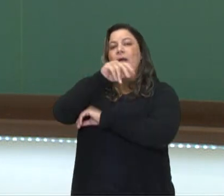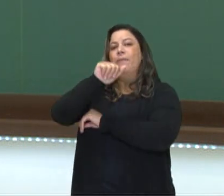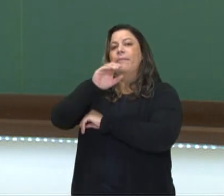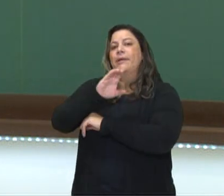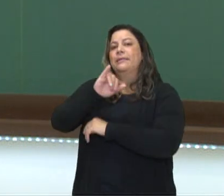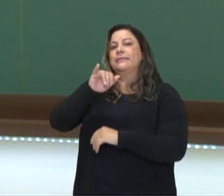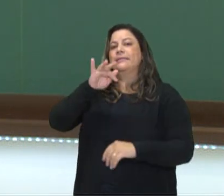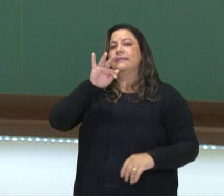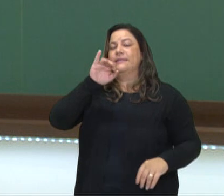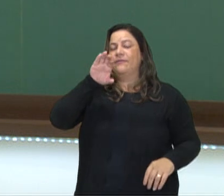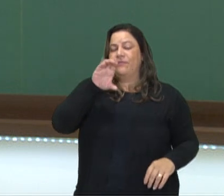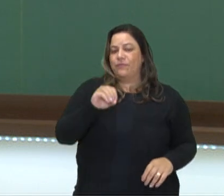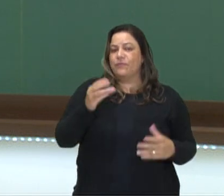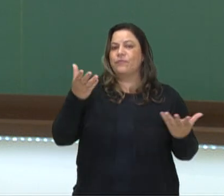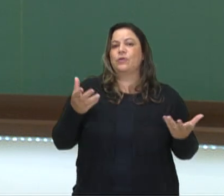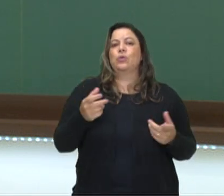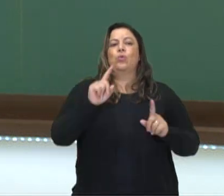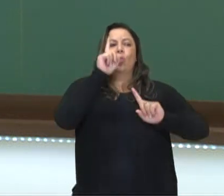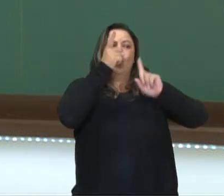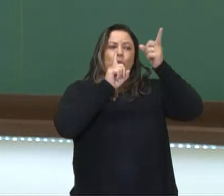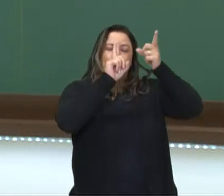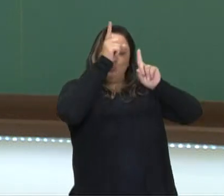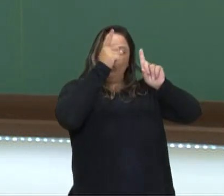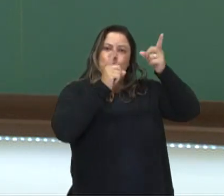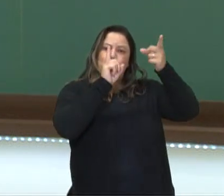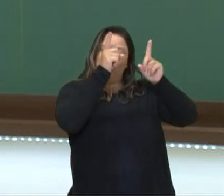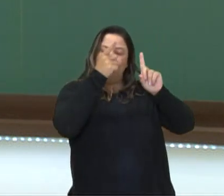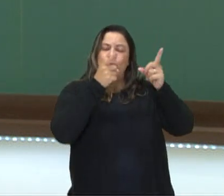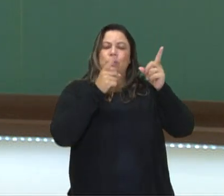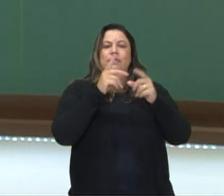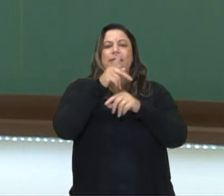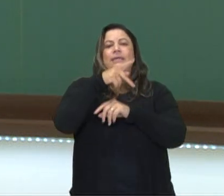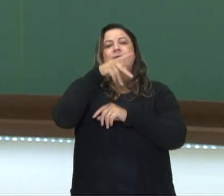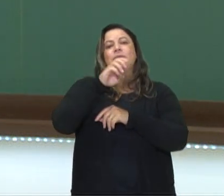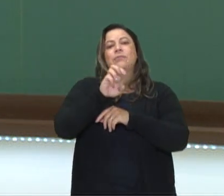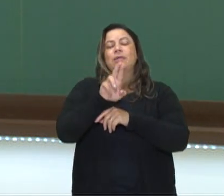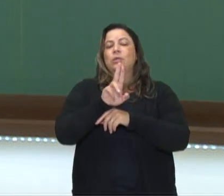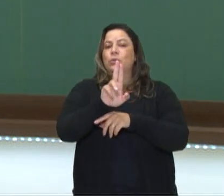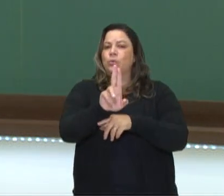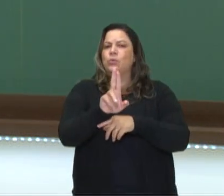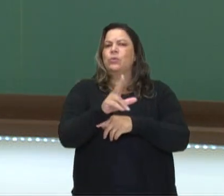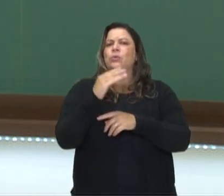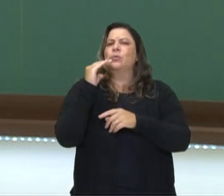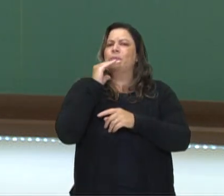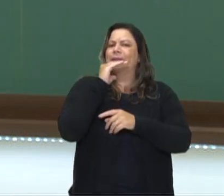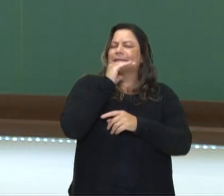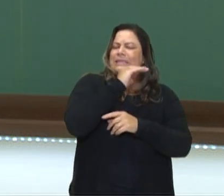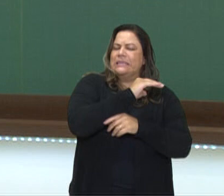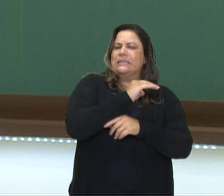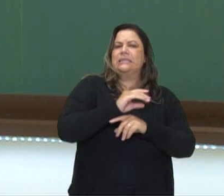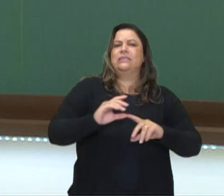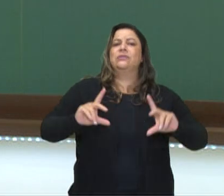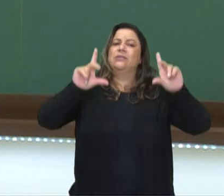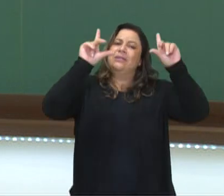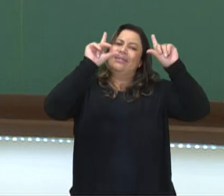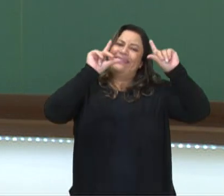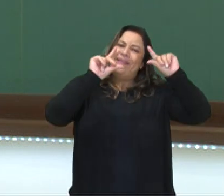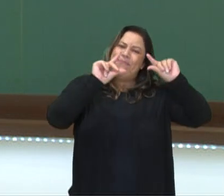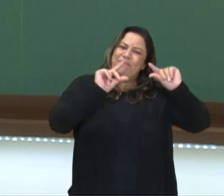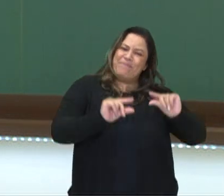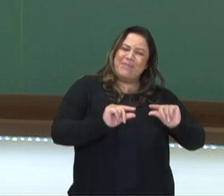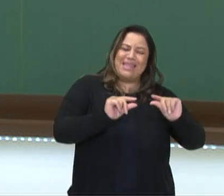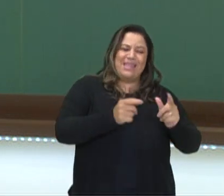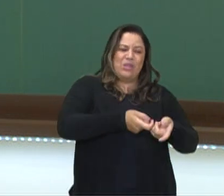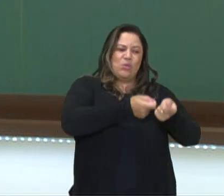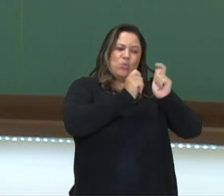costa peruana, no Chile, ficando mais quente, vai resultar no quê? Numa menor produção de peixes, pois os